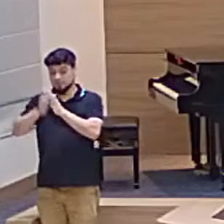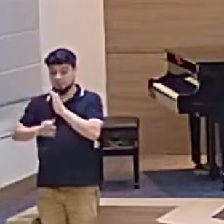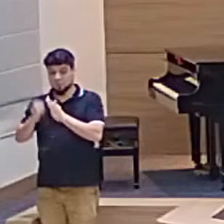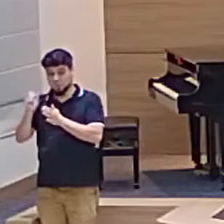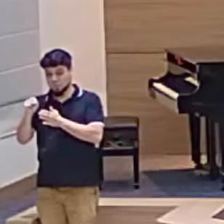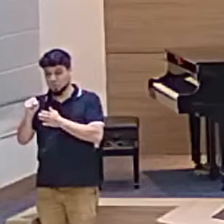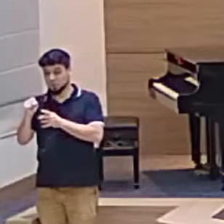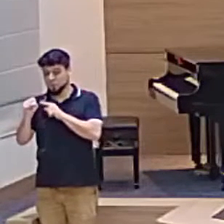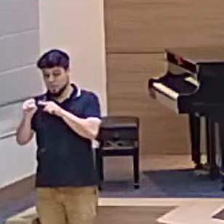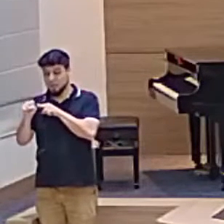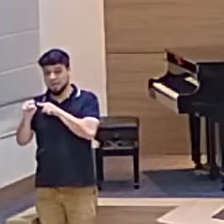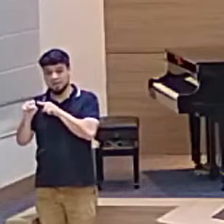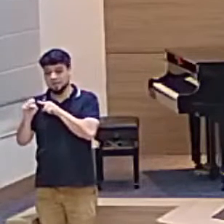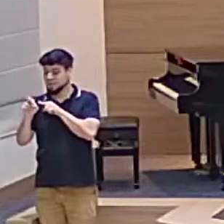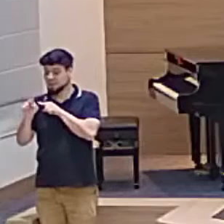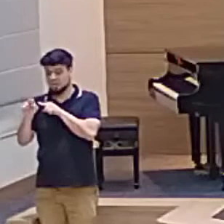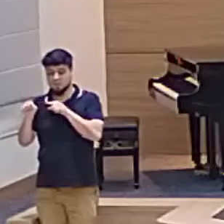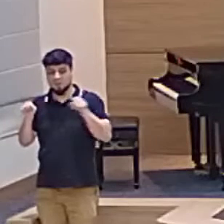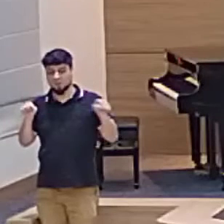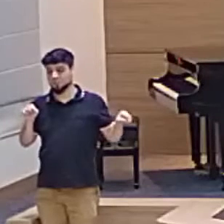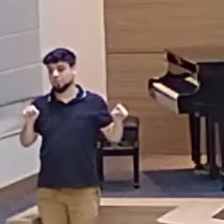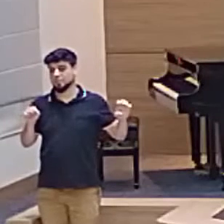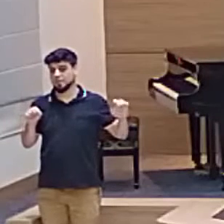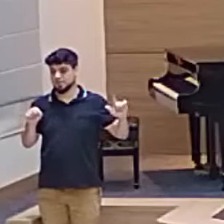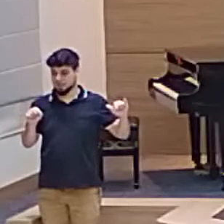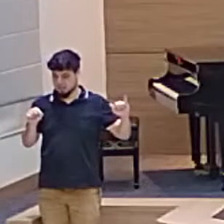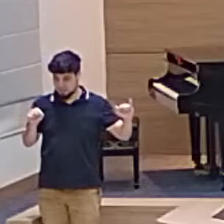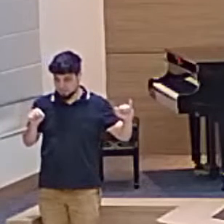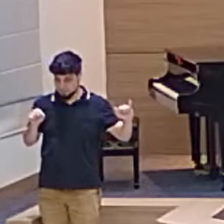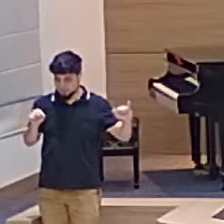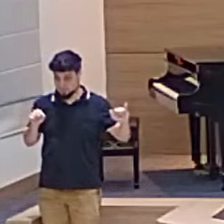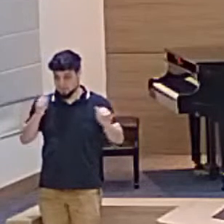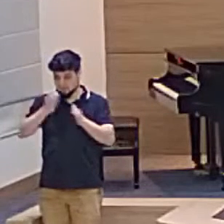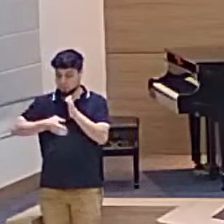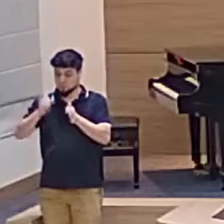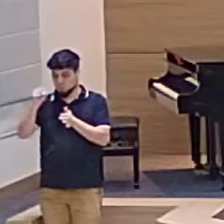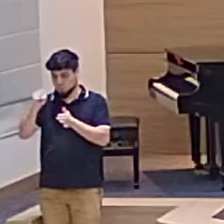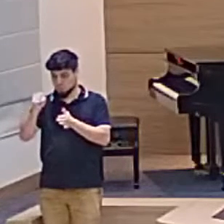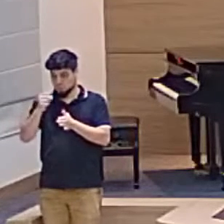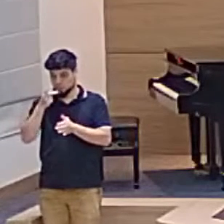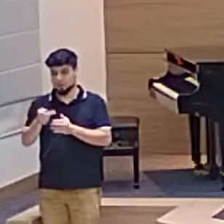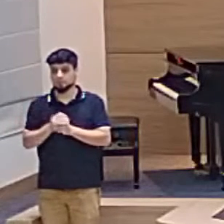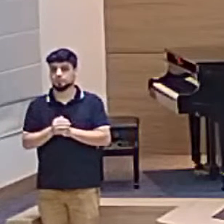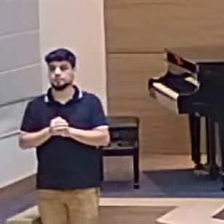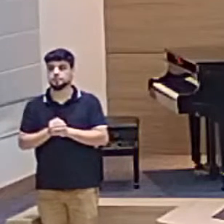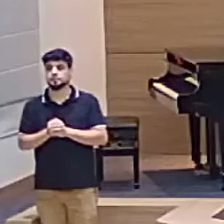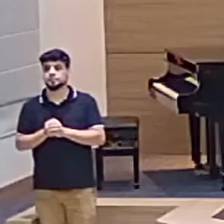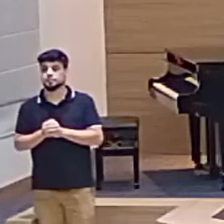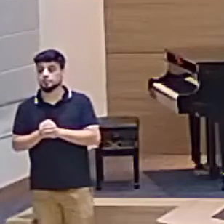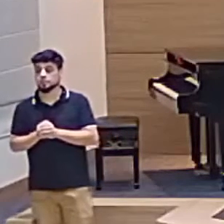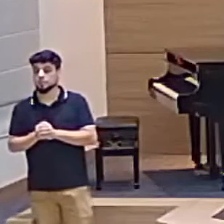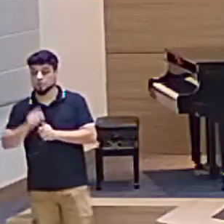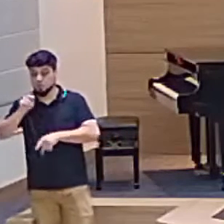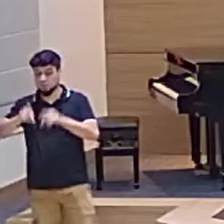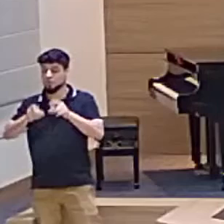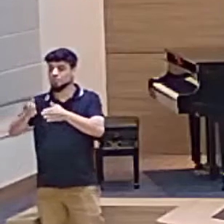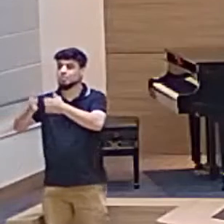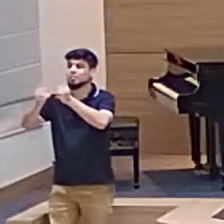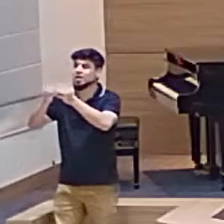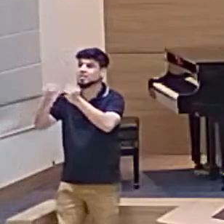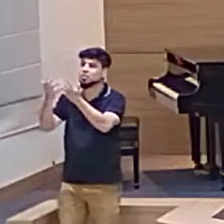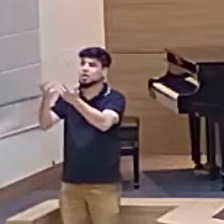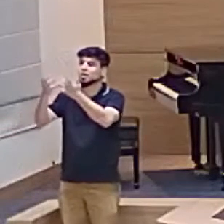equívoco de ele Capítulo 8 Samuel Primeiro Samuel depois lá em casa quando o povo pede um rei ele diz o seguinte